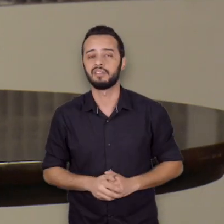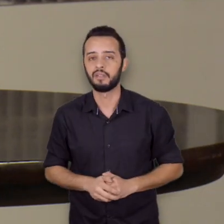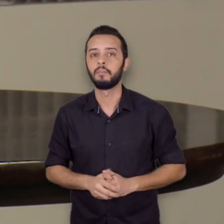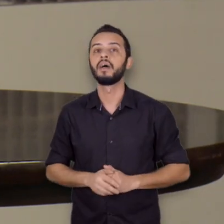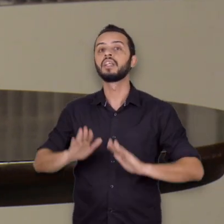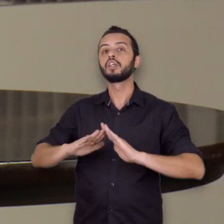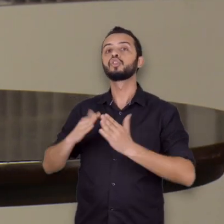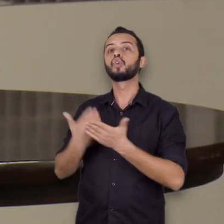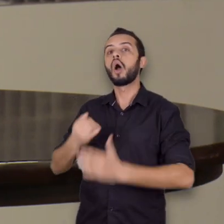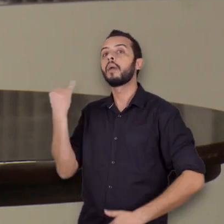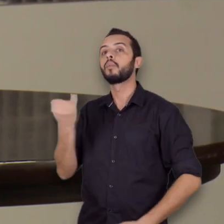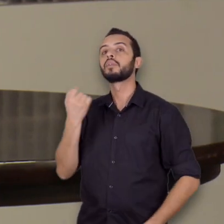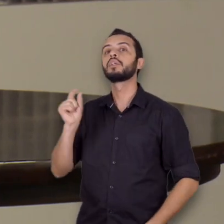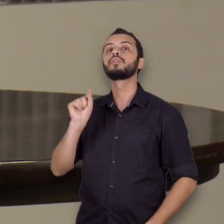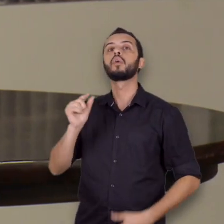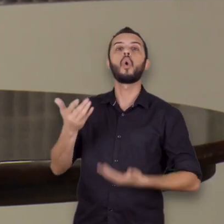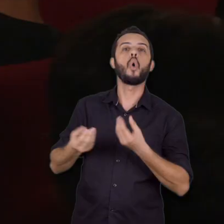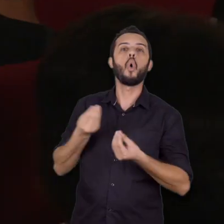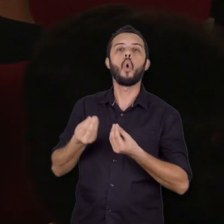Onde a escola é necessária?